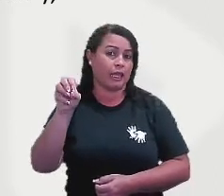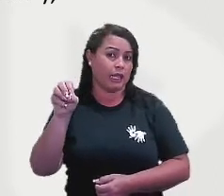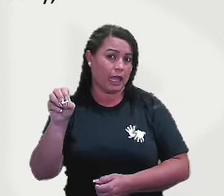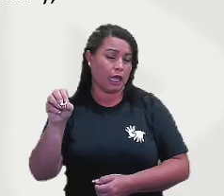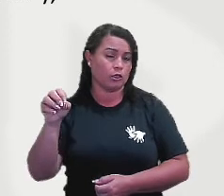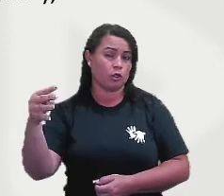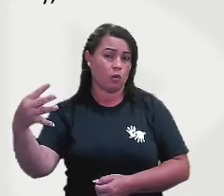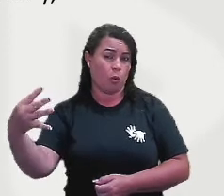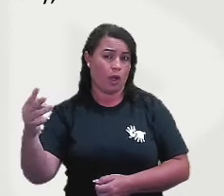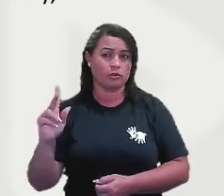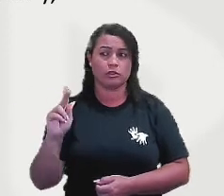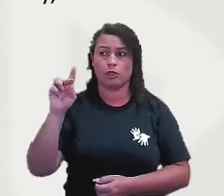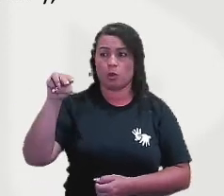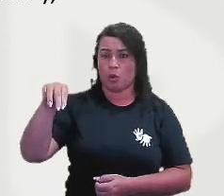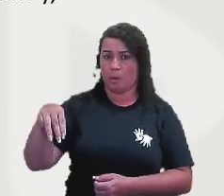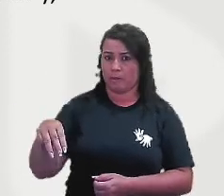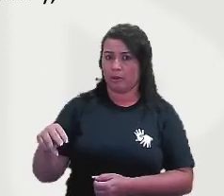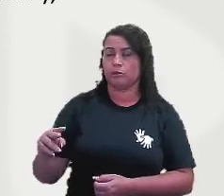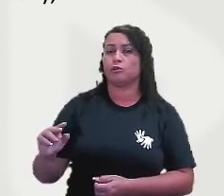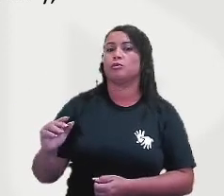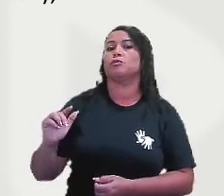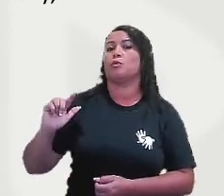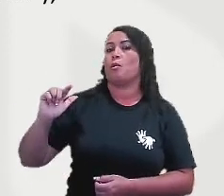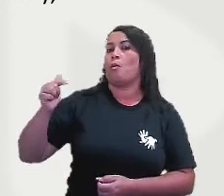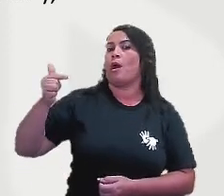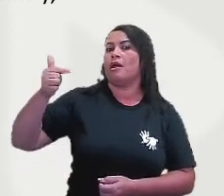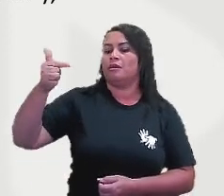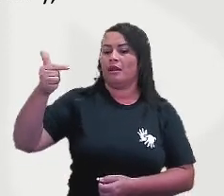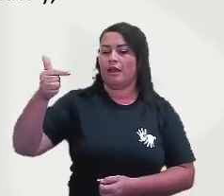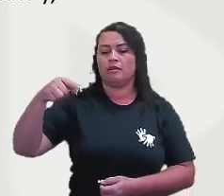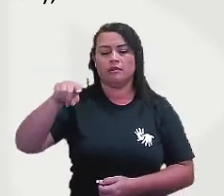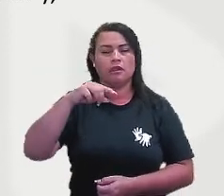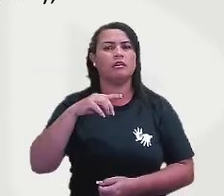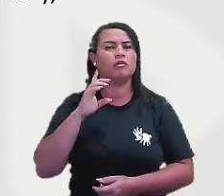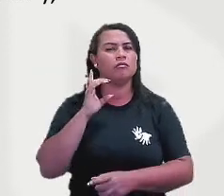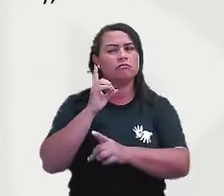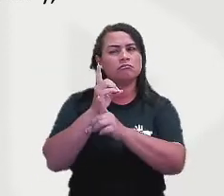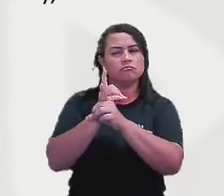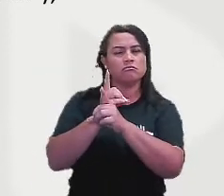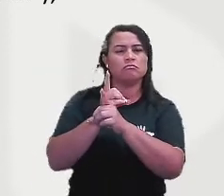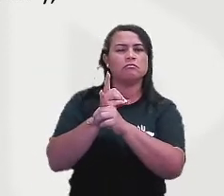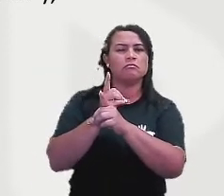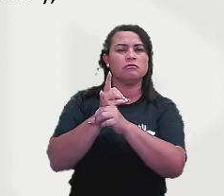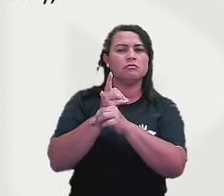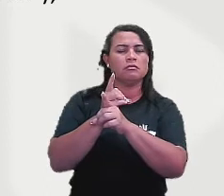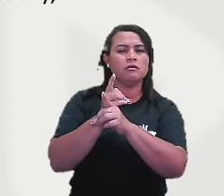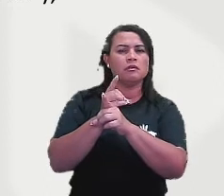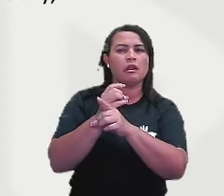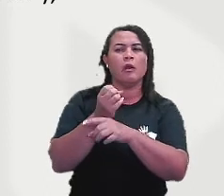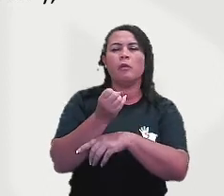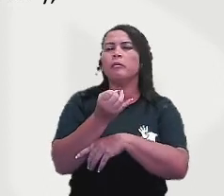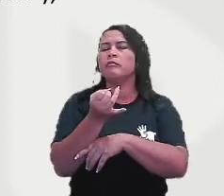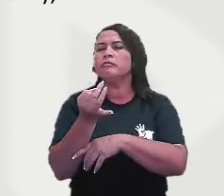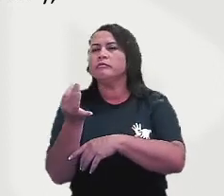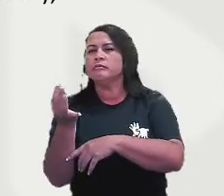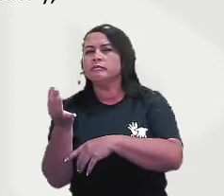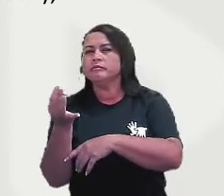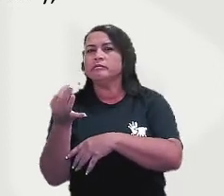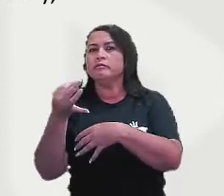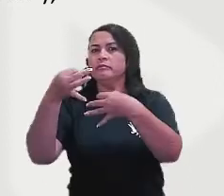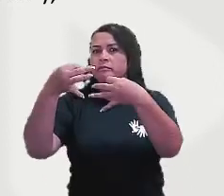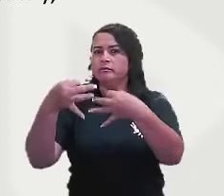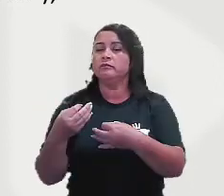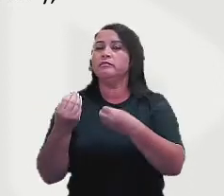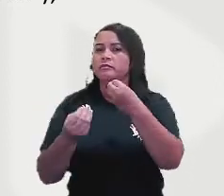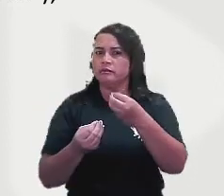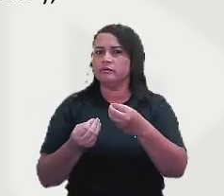372,504 quilômetros quadrados. Tá? Isso vocês vão encontrar lá o valor exato, nos